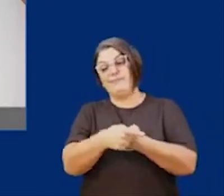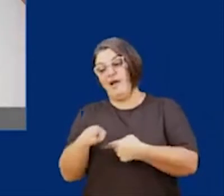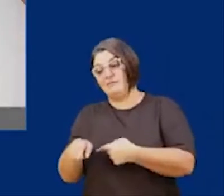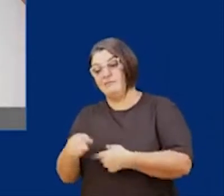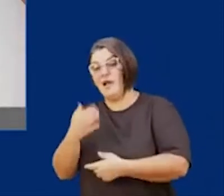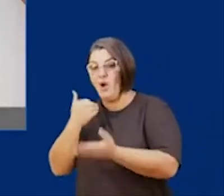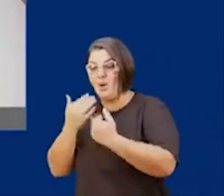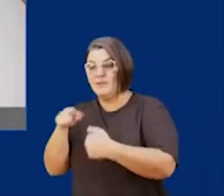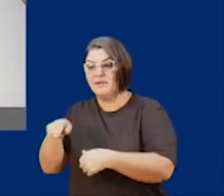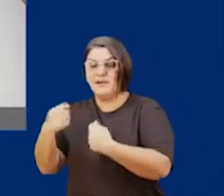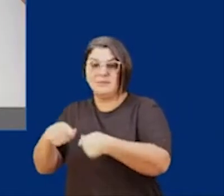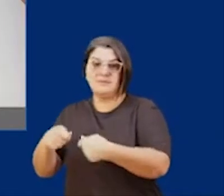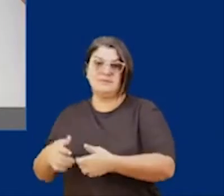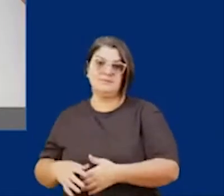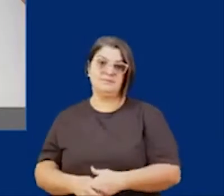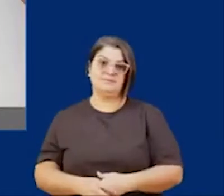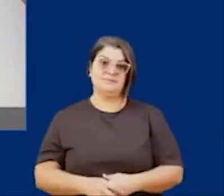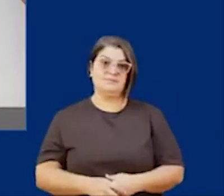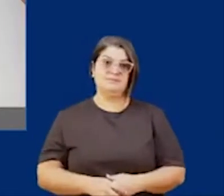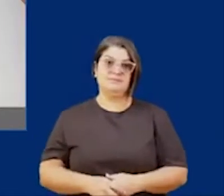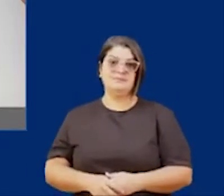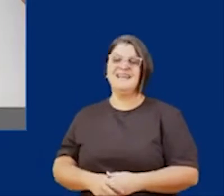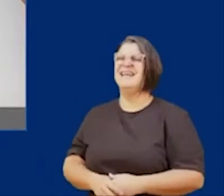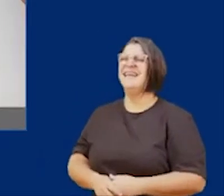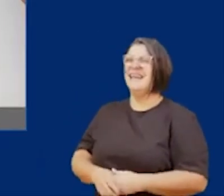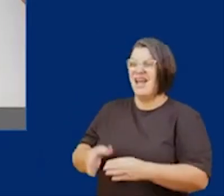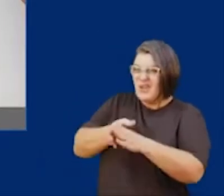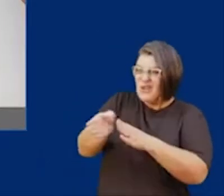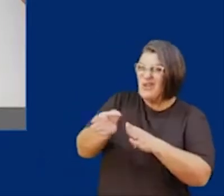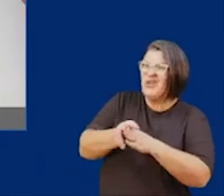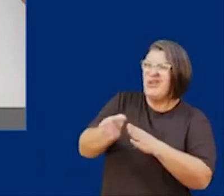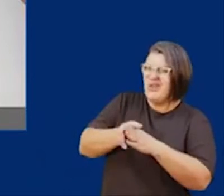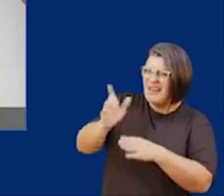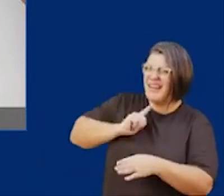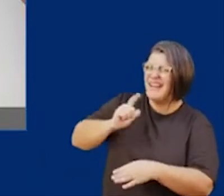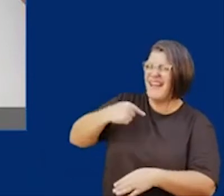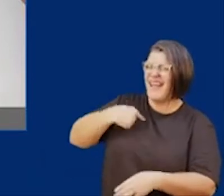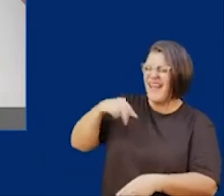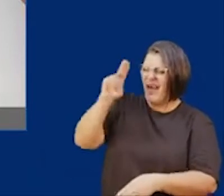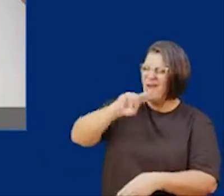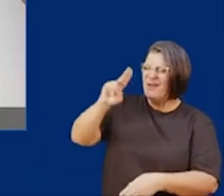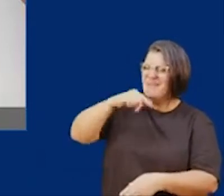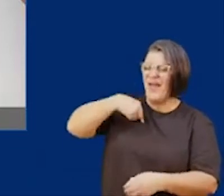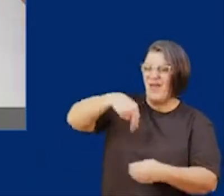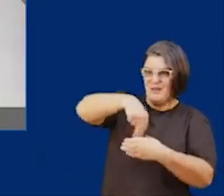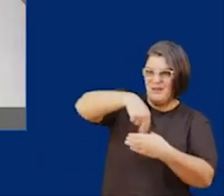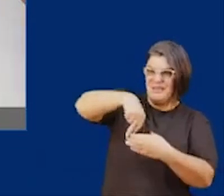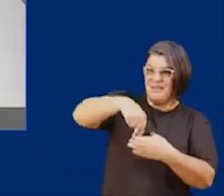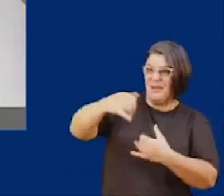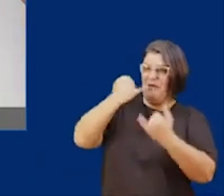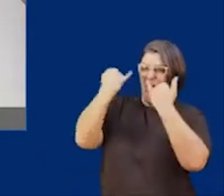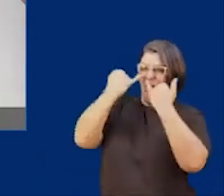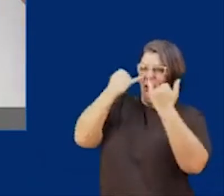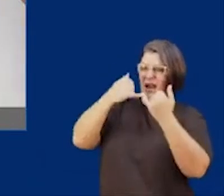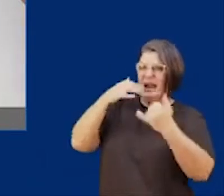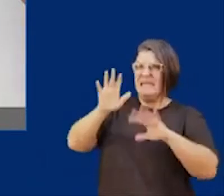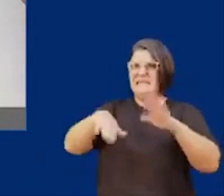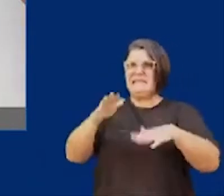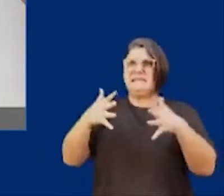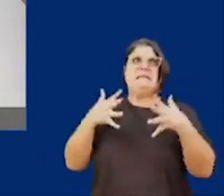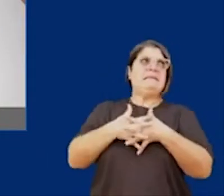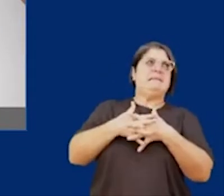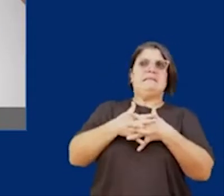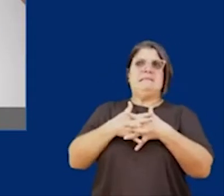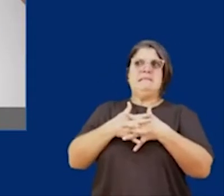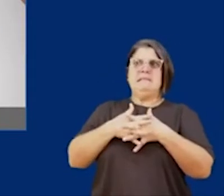No guia também tem, eu sei porque eu usei, né, por mais que eu sou nutricionista, muita informação, a gente fica muito confusa, né, na hora que é com você, a prática é